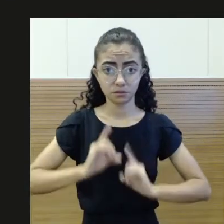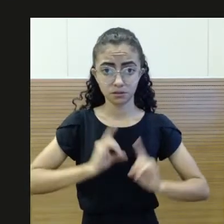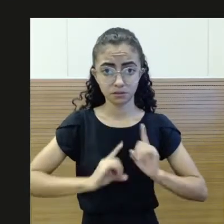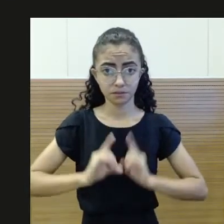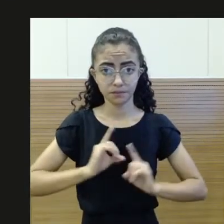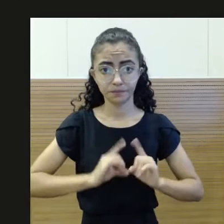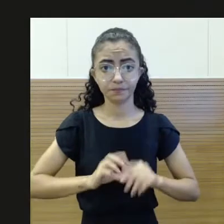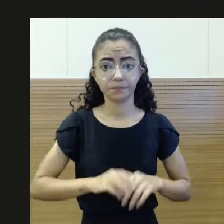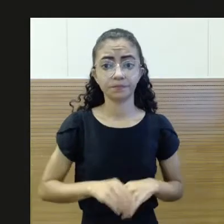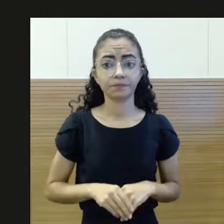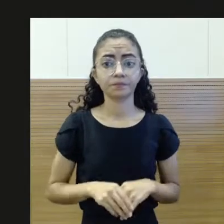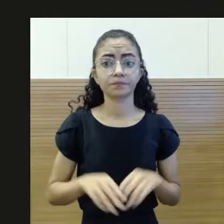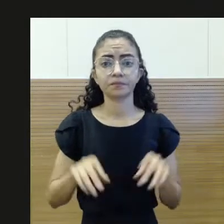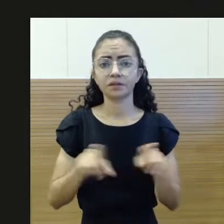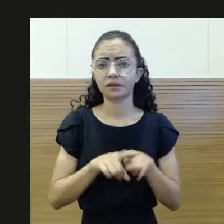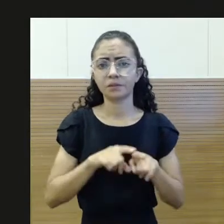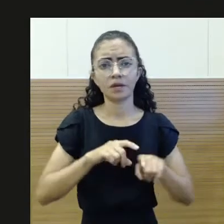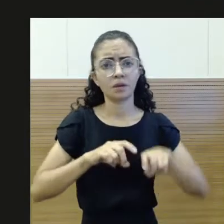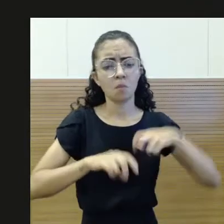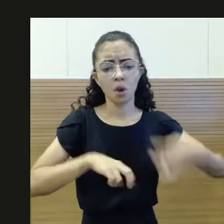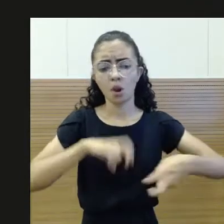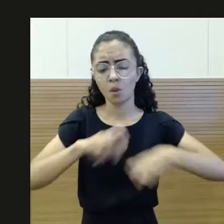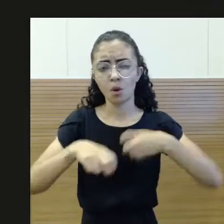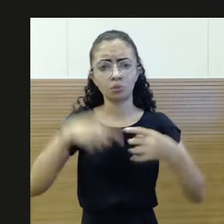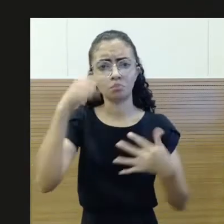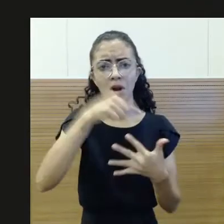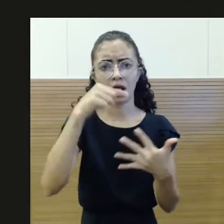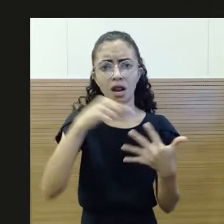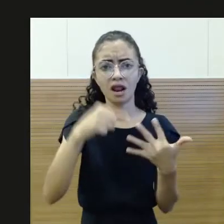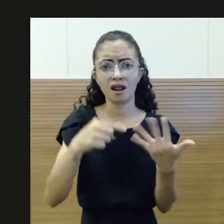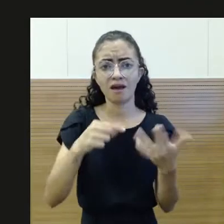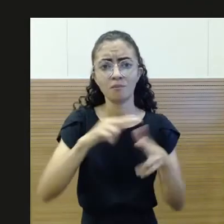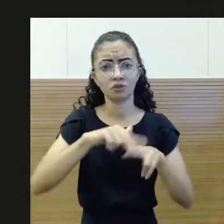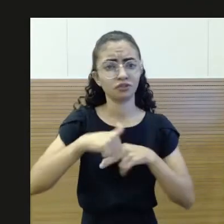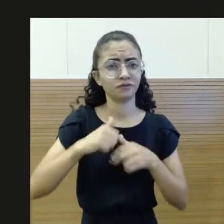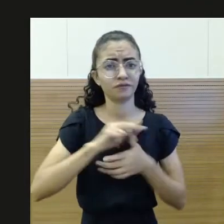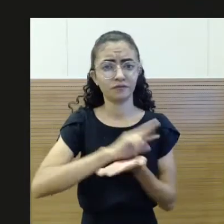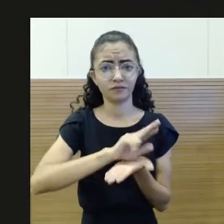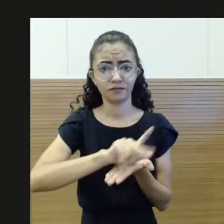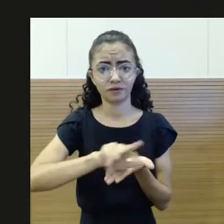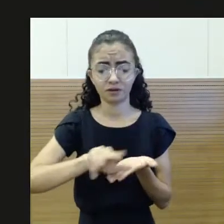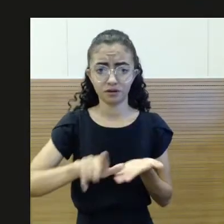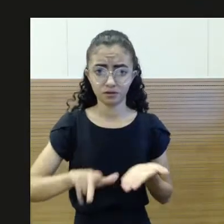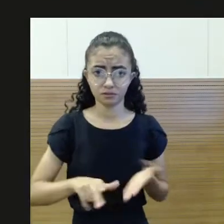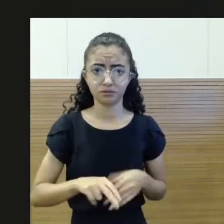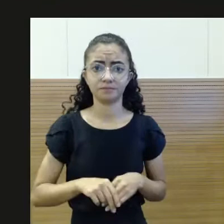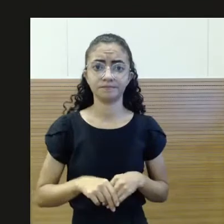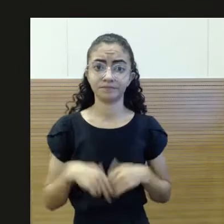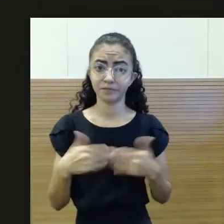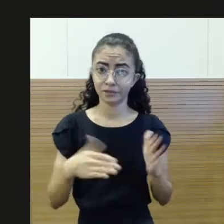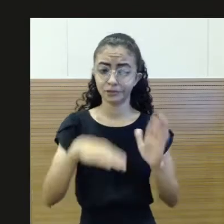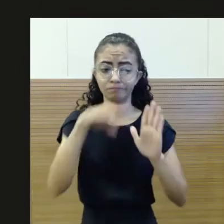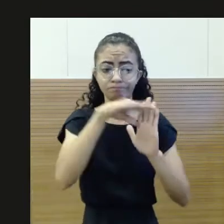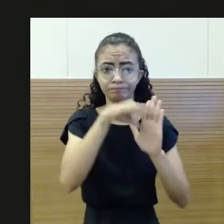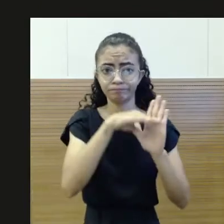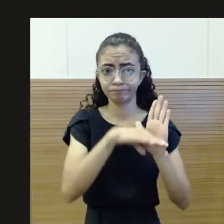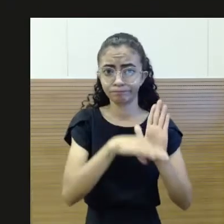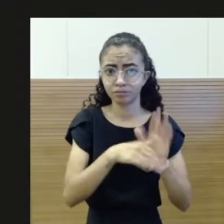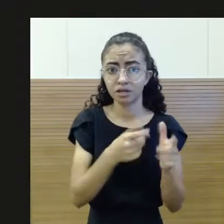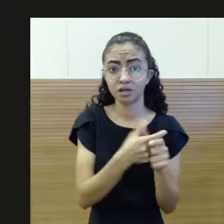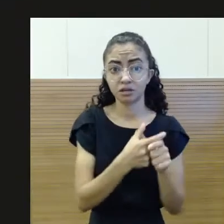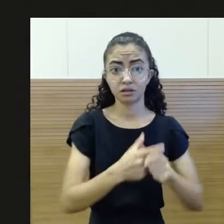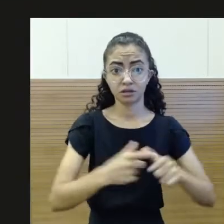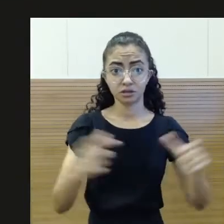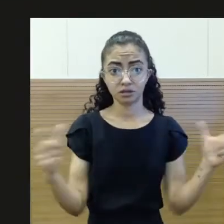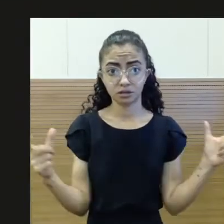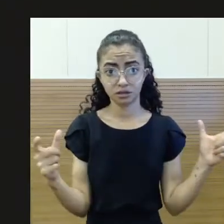de mortalidade por todas as causas. Então, essas evidências hoje são muito robustas, mostrando isso. A gente,